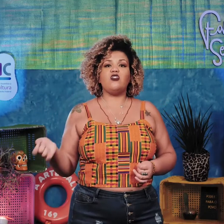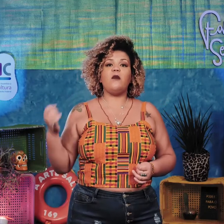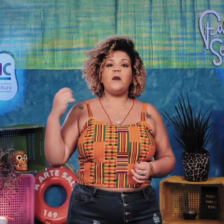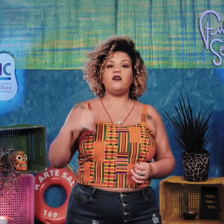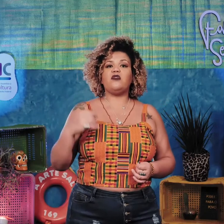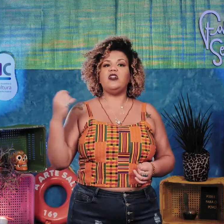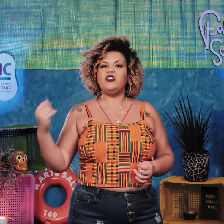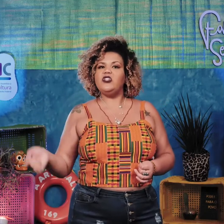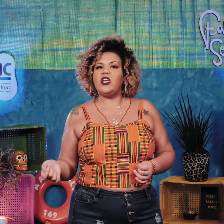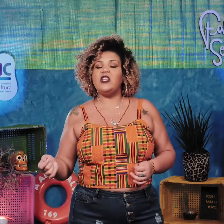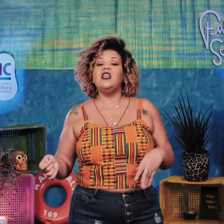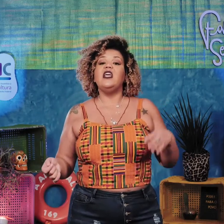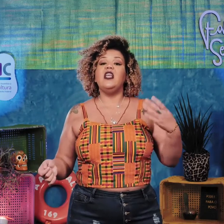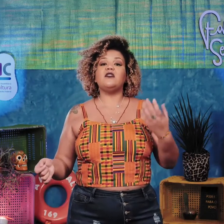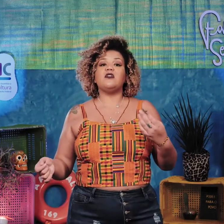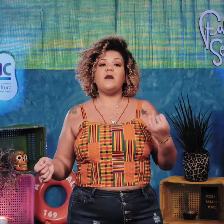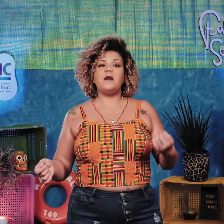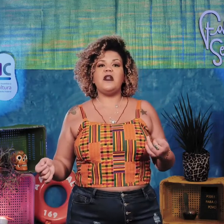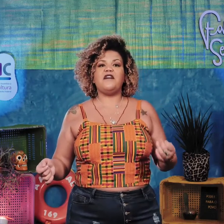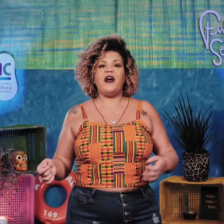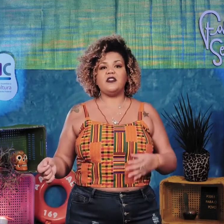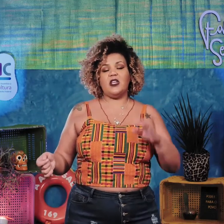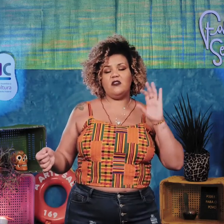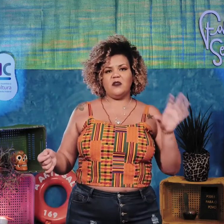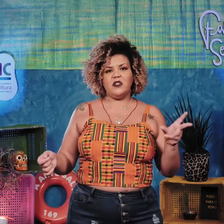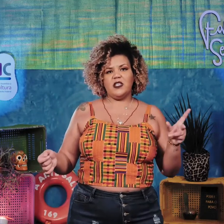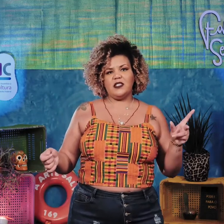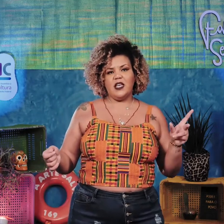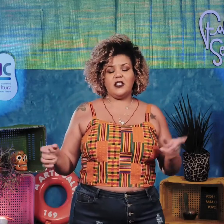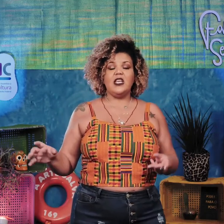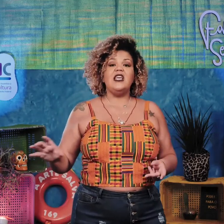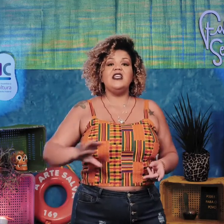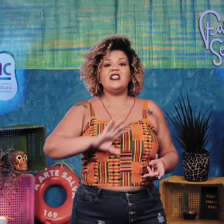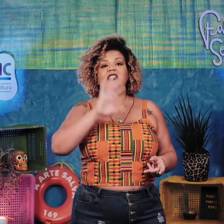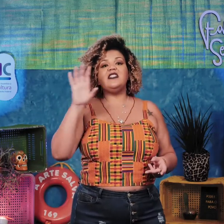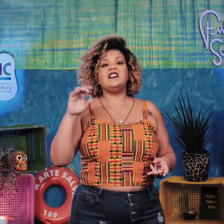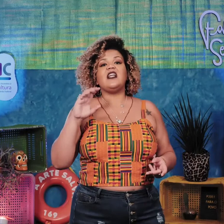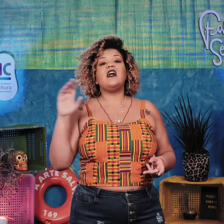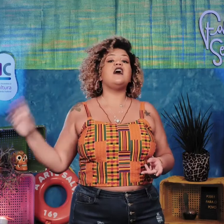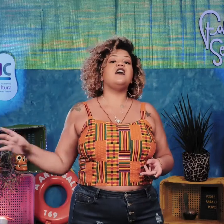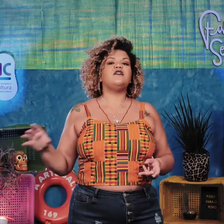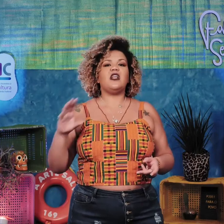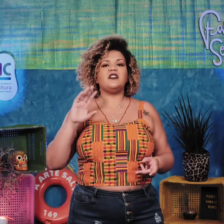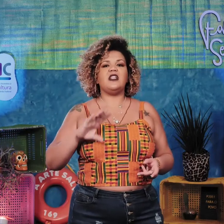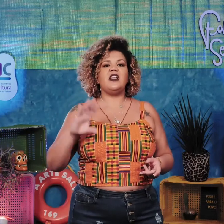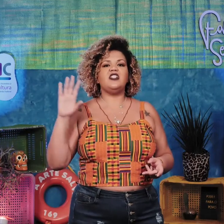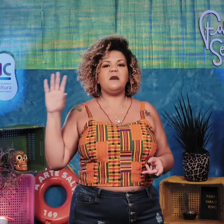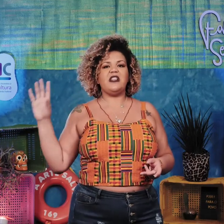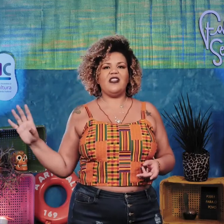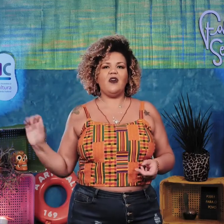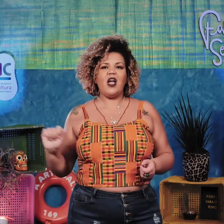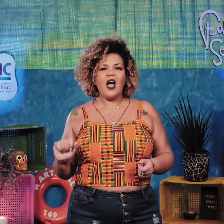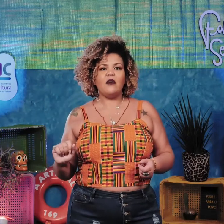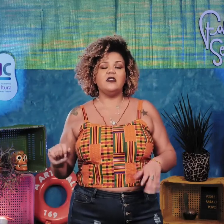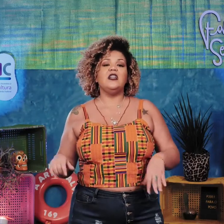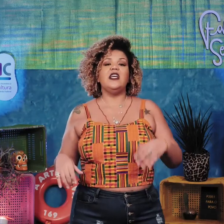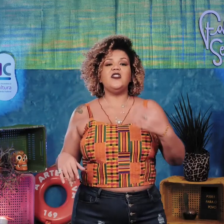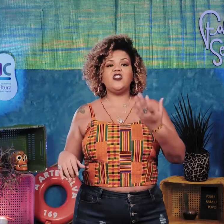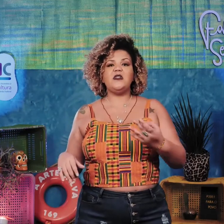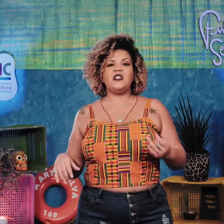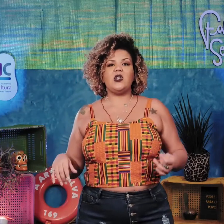carreira em 2014 como e lançou sua primeira faixa 2016 se destacando na cena LGBT